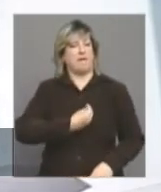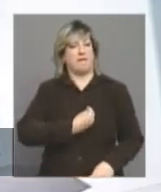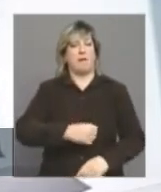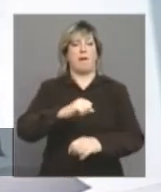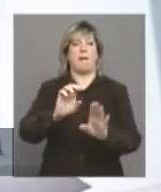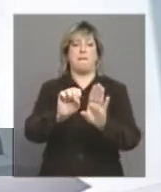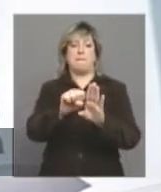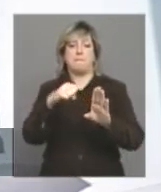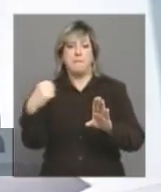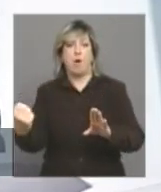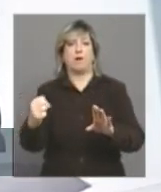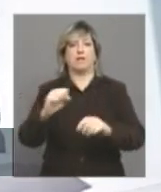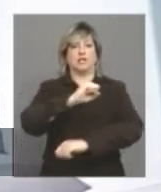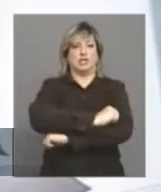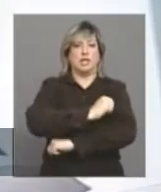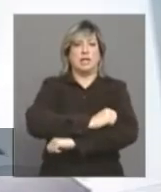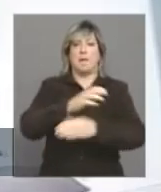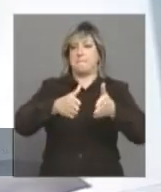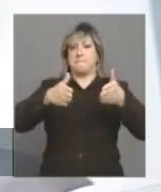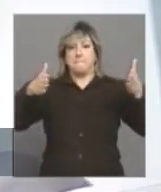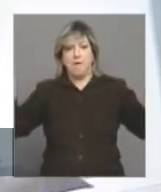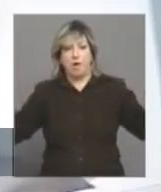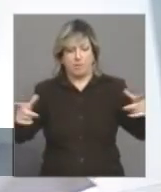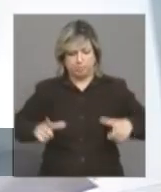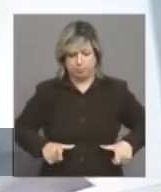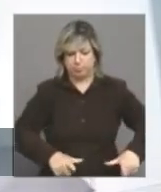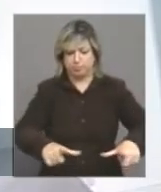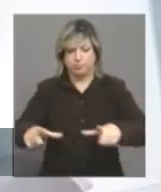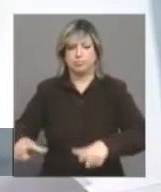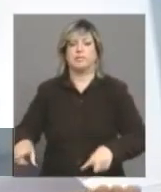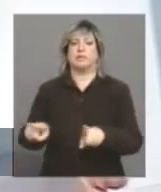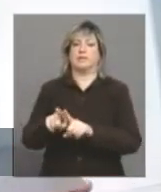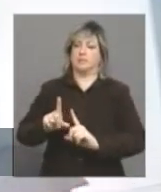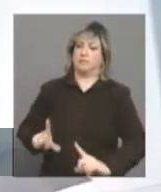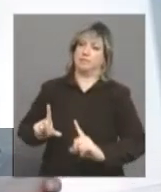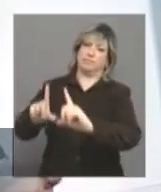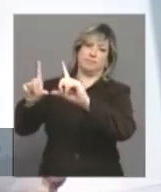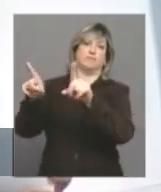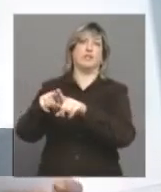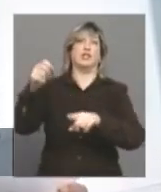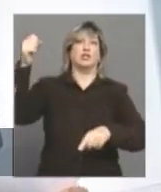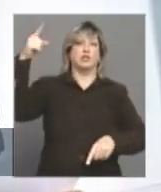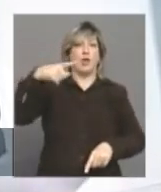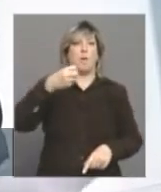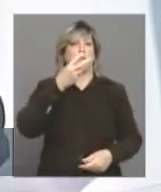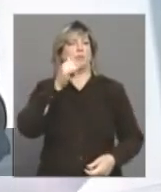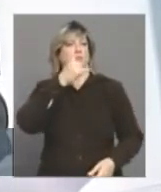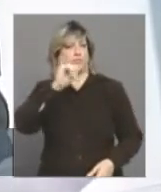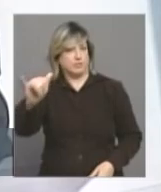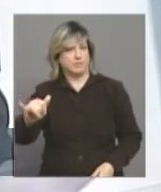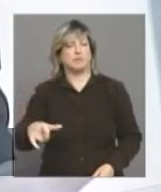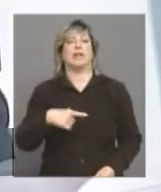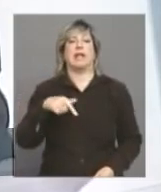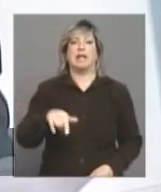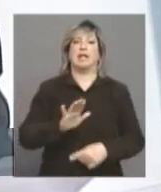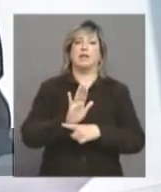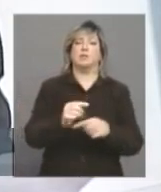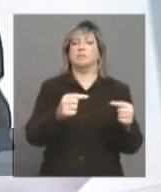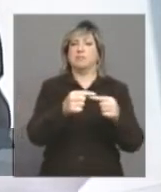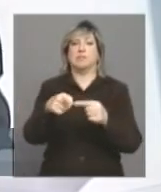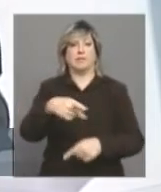maiores, azulejos e pisos cerâmicos e até aquecimento solar. Uma adequação defendida por